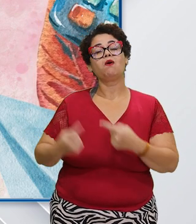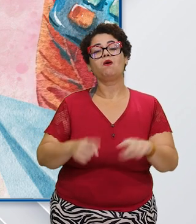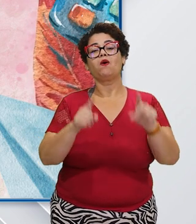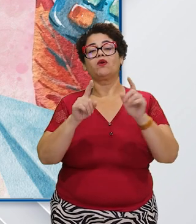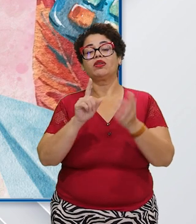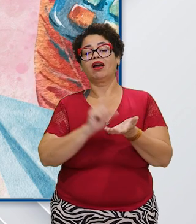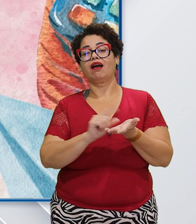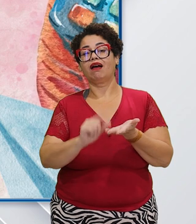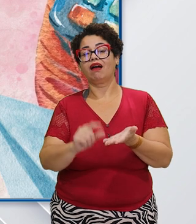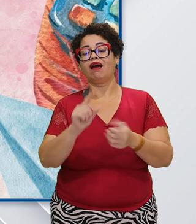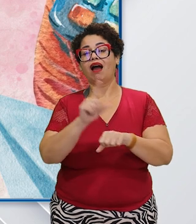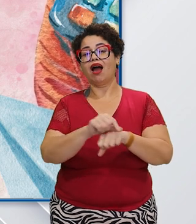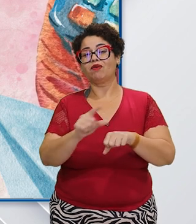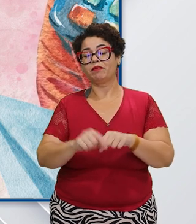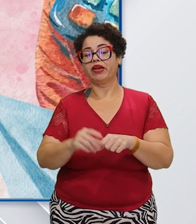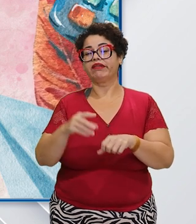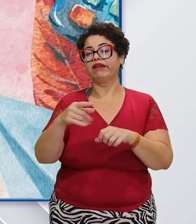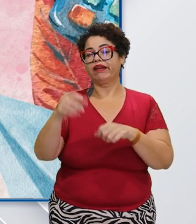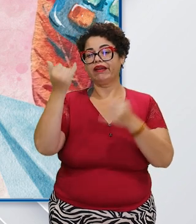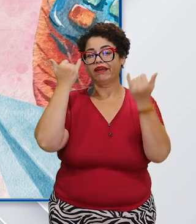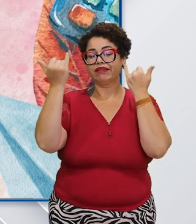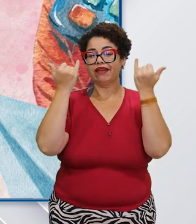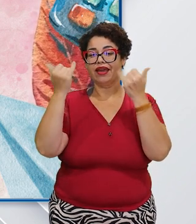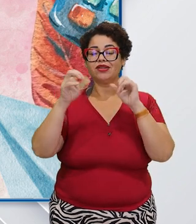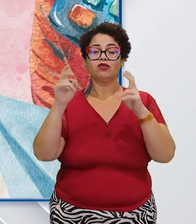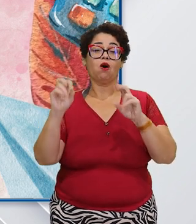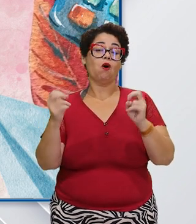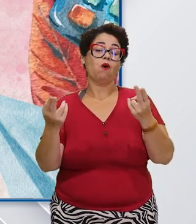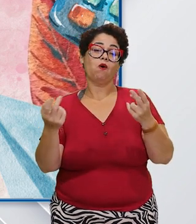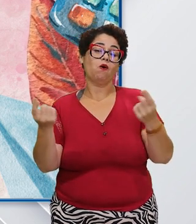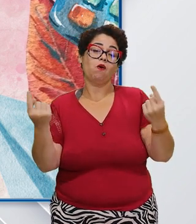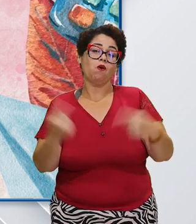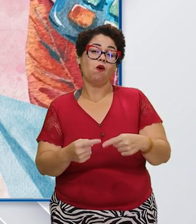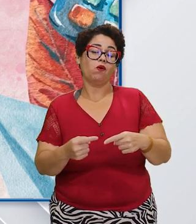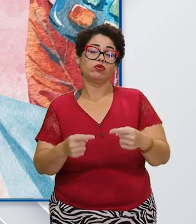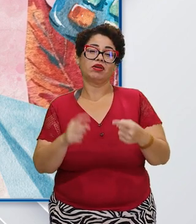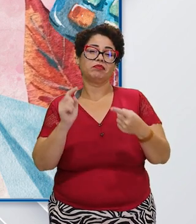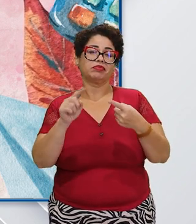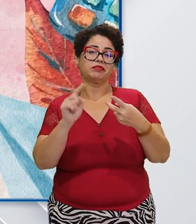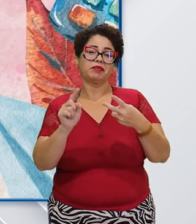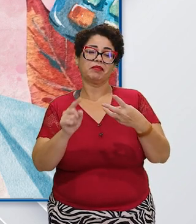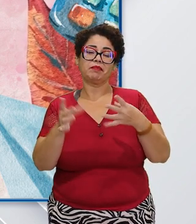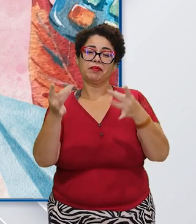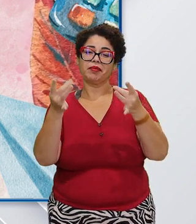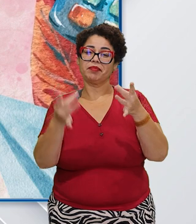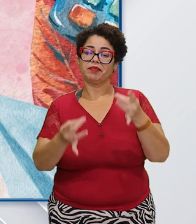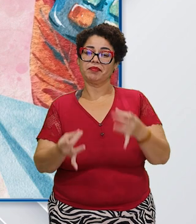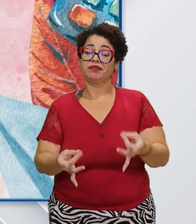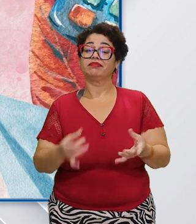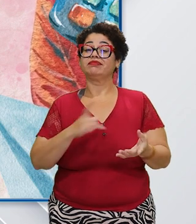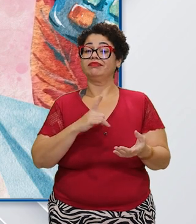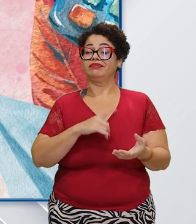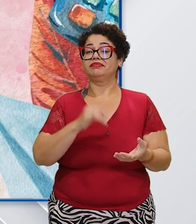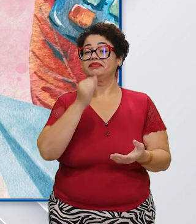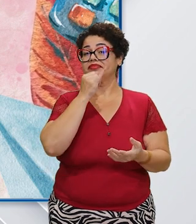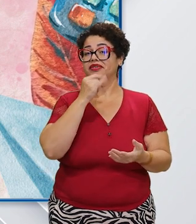contraargumentos a partir de concessões ou ideias contrárias entre outros